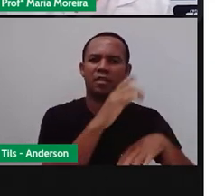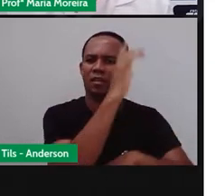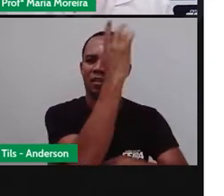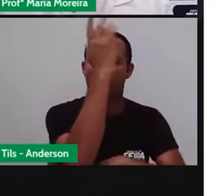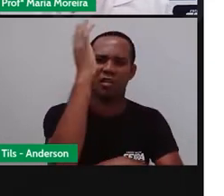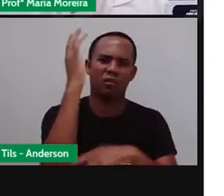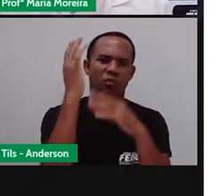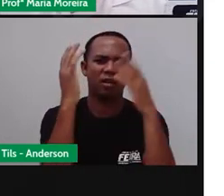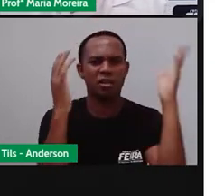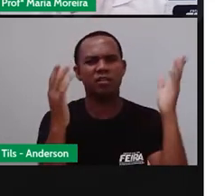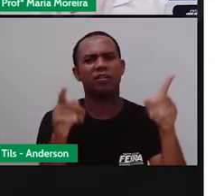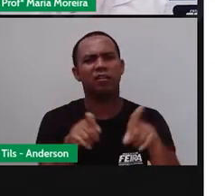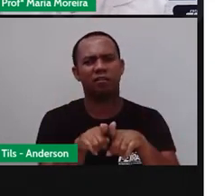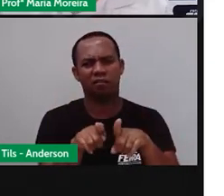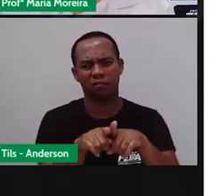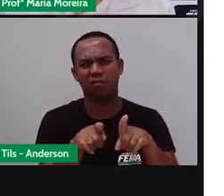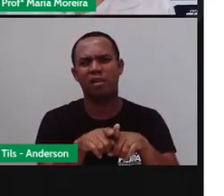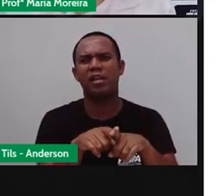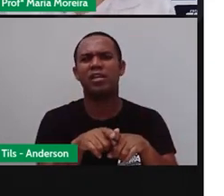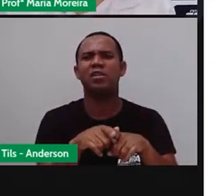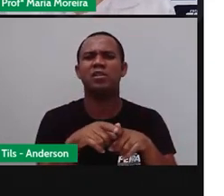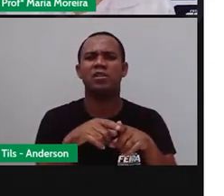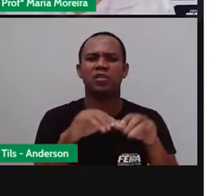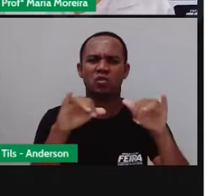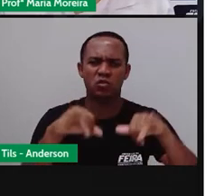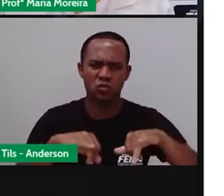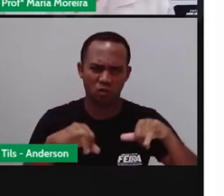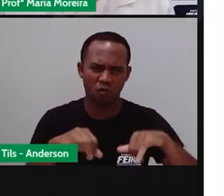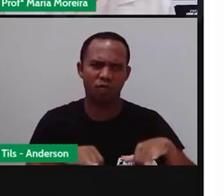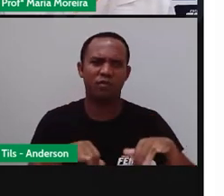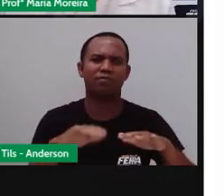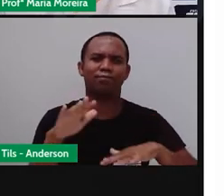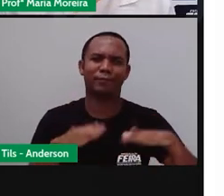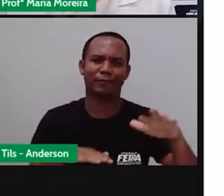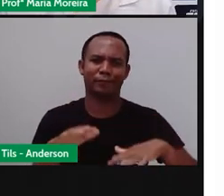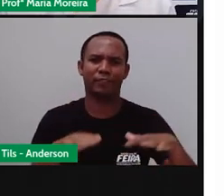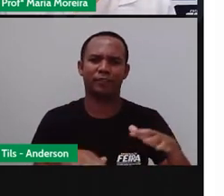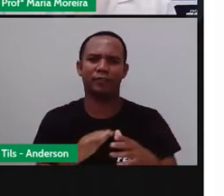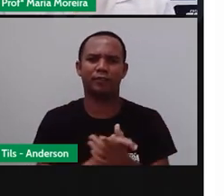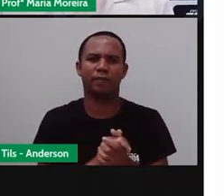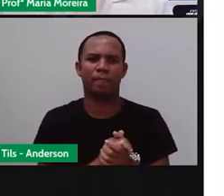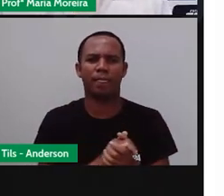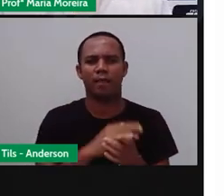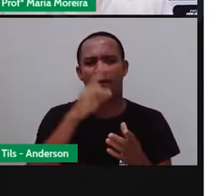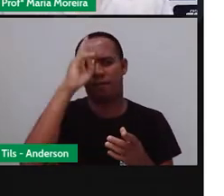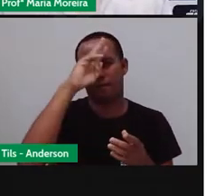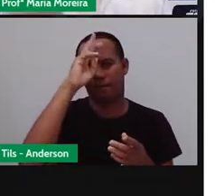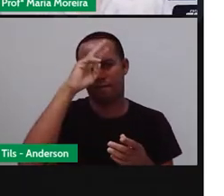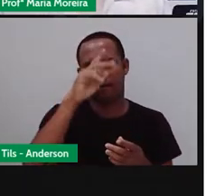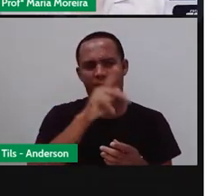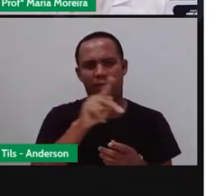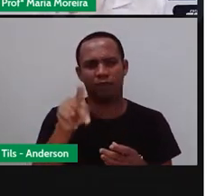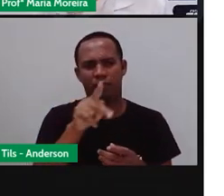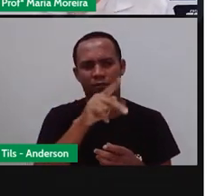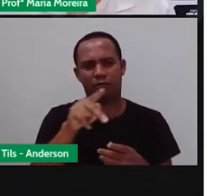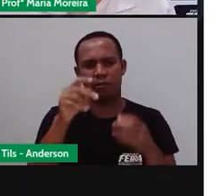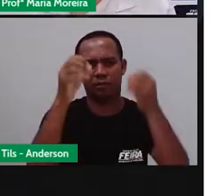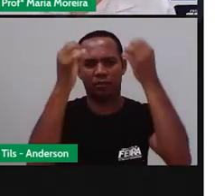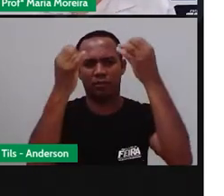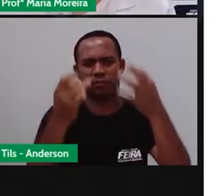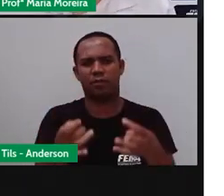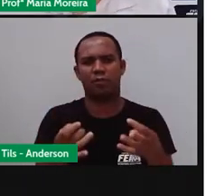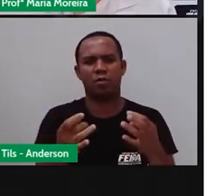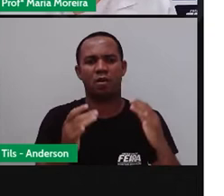que são loteadas e ocupadas. Lembra que a Pró falou sobre as casas de... Quando a gente estava falando sobre tipos de moradia, que a Pró falou sobre as casas